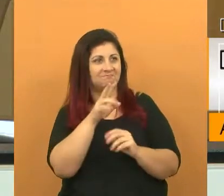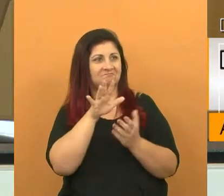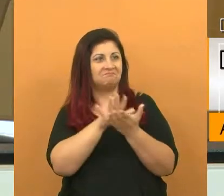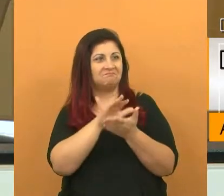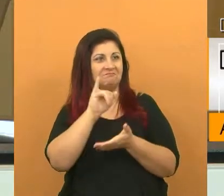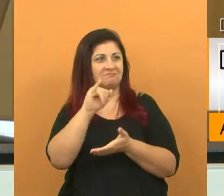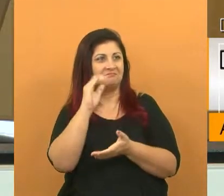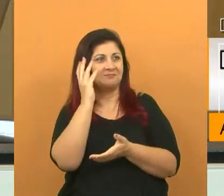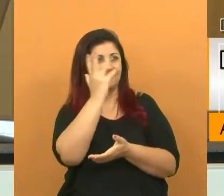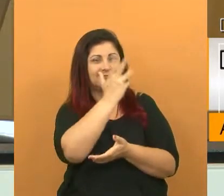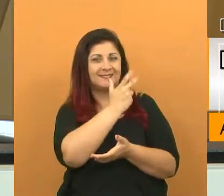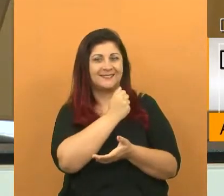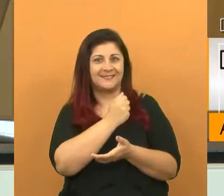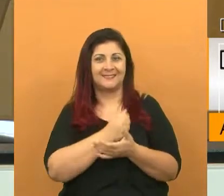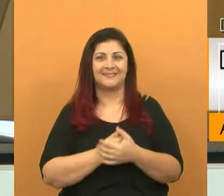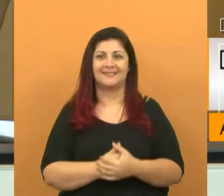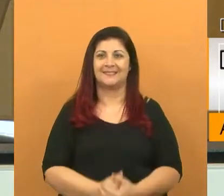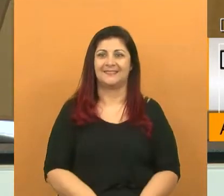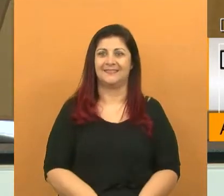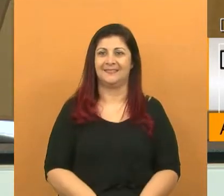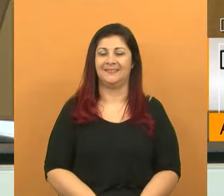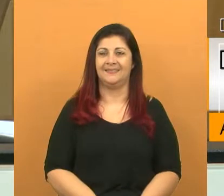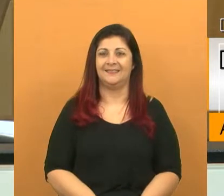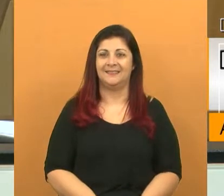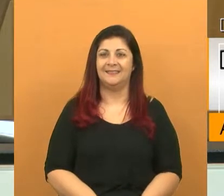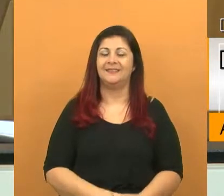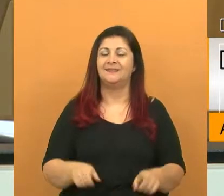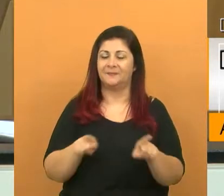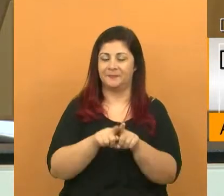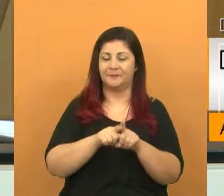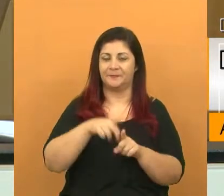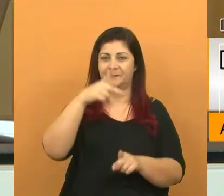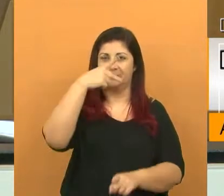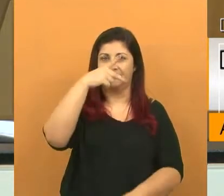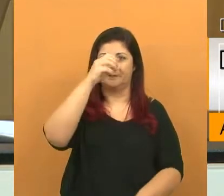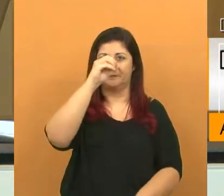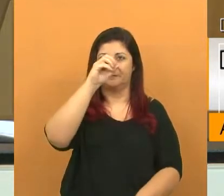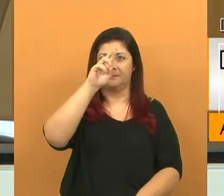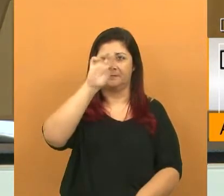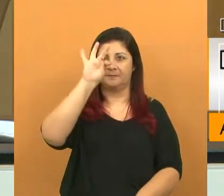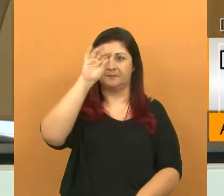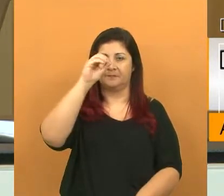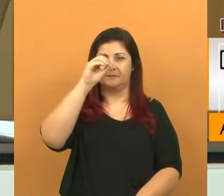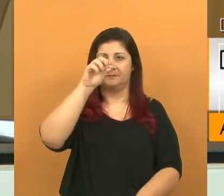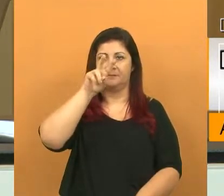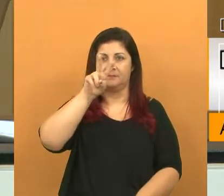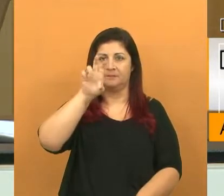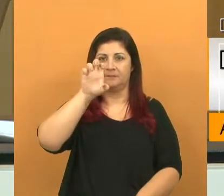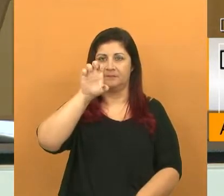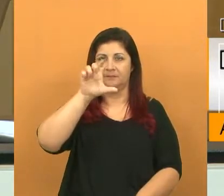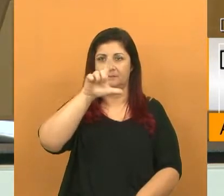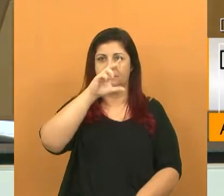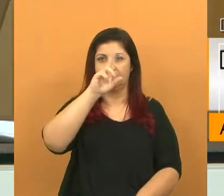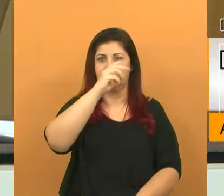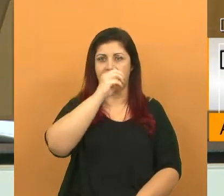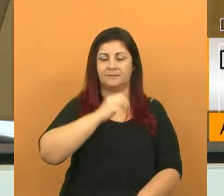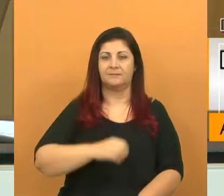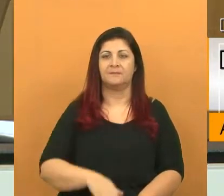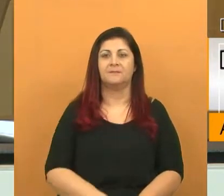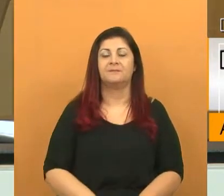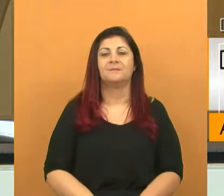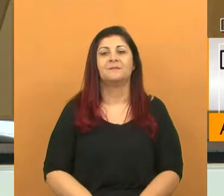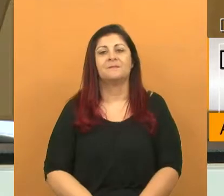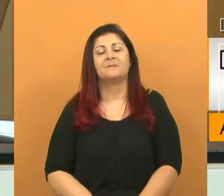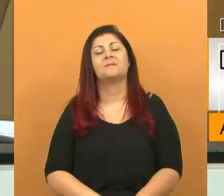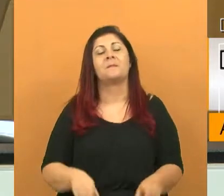da estância do porto velho em comemoração aos 60 anos do bairro e também a lagoa